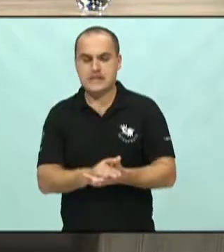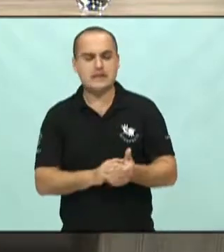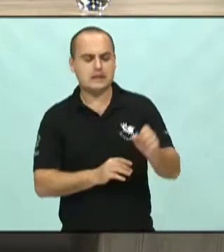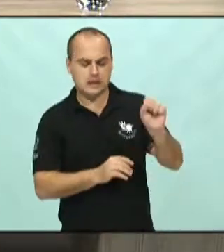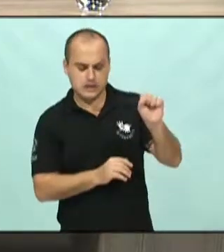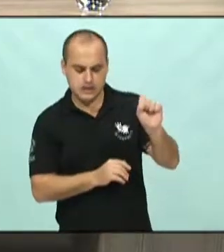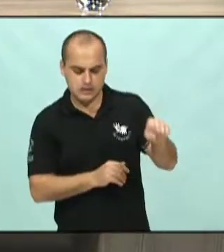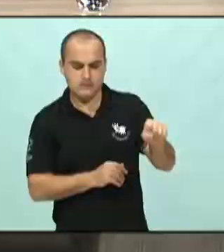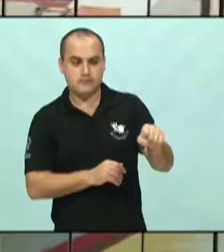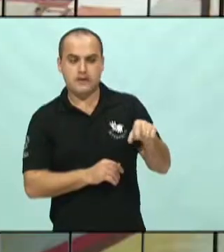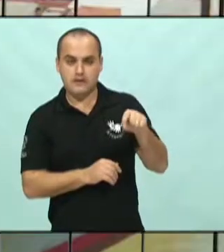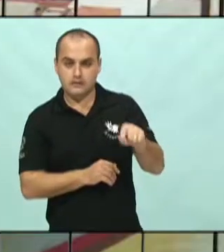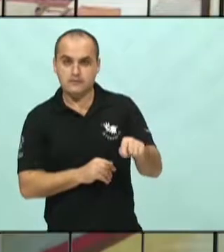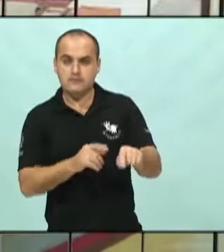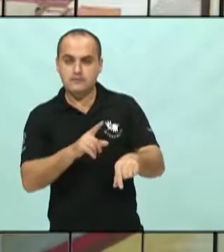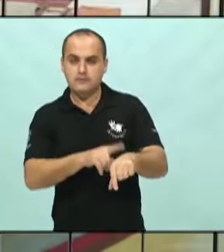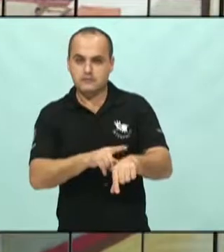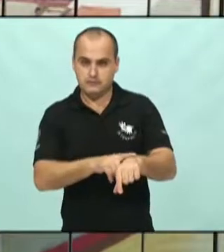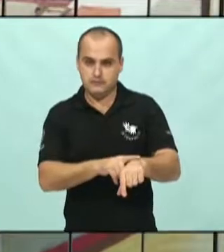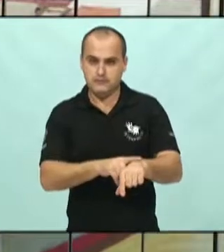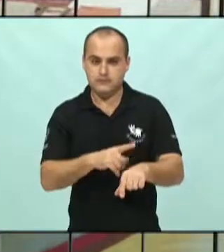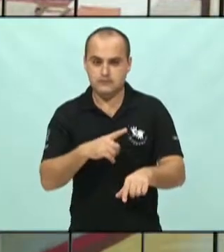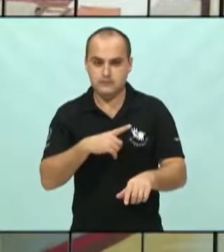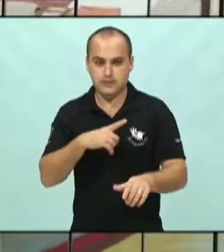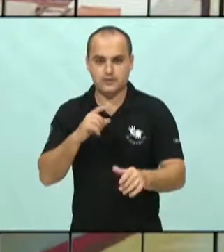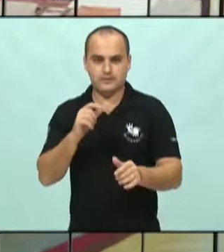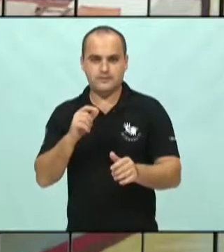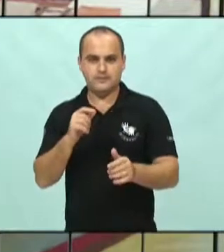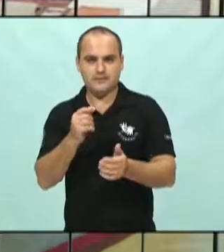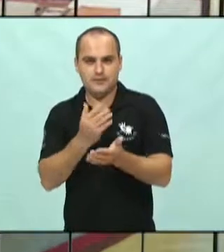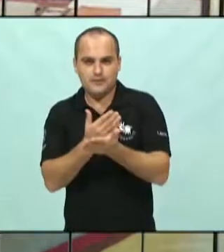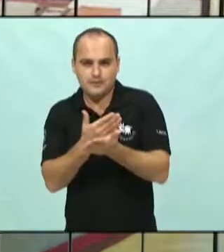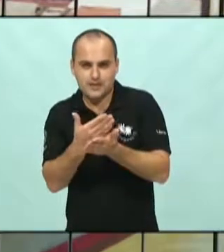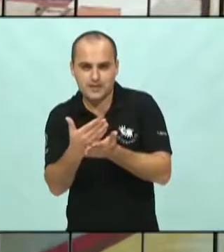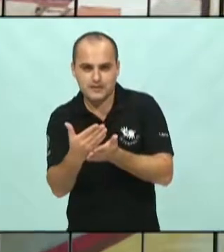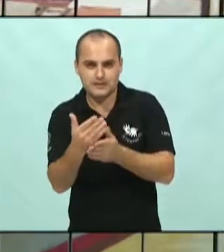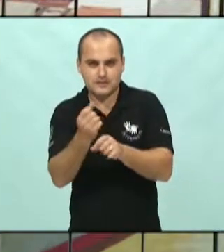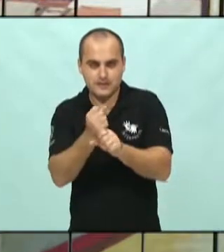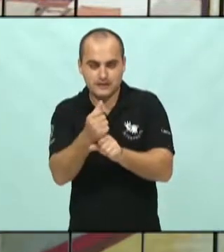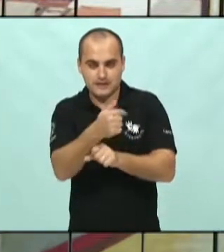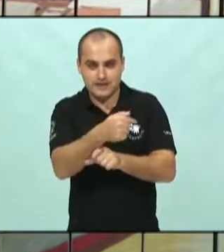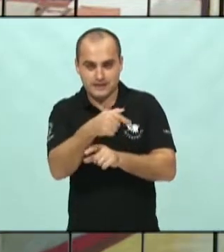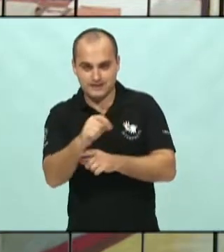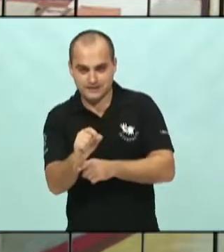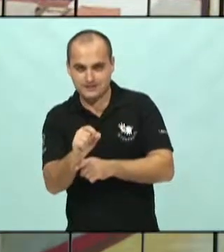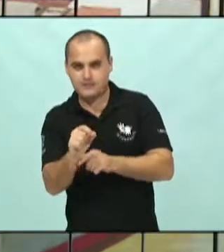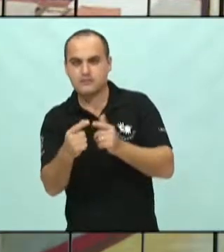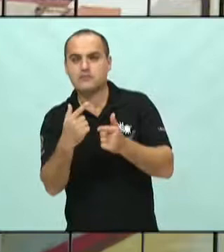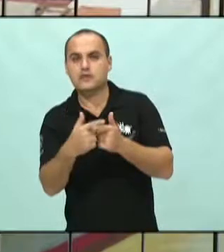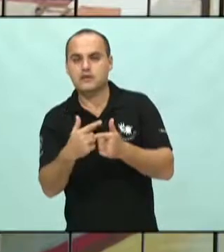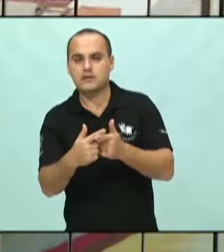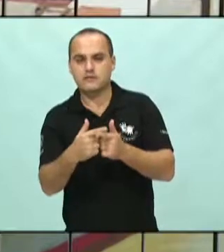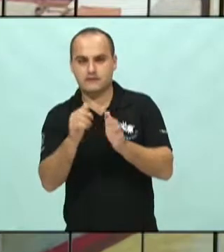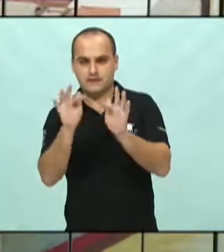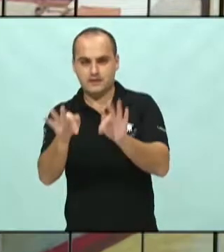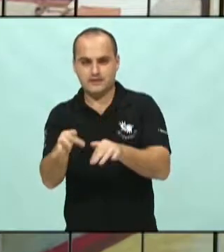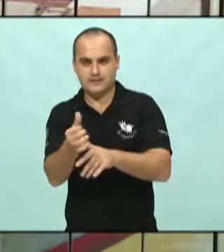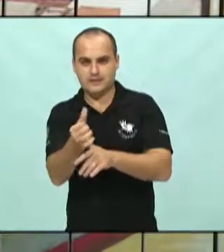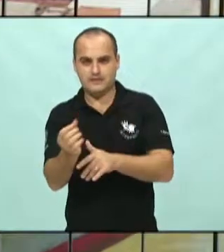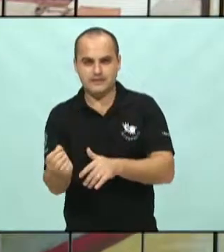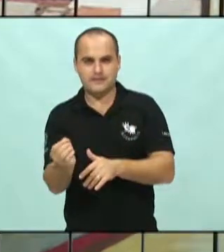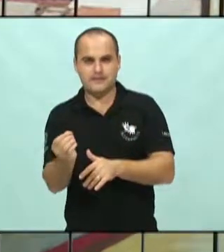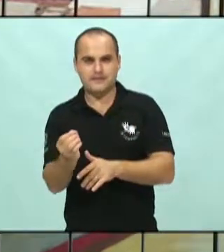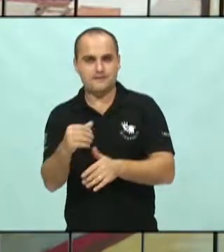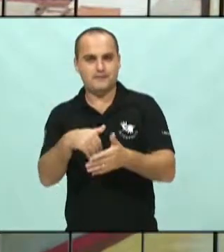essa transição até resultou na paralisação do Marcílio no início dos anos 70, né? Porque a partir do final dos anos 60 o futebol começou a ficar mais